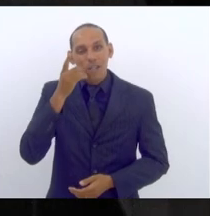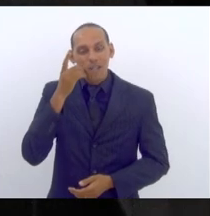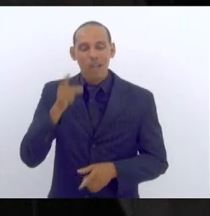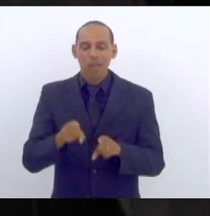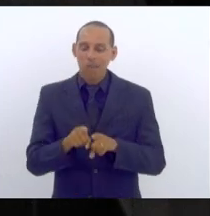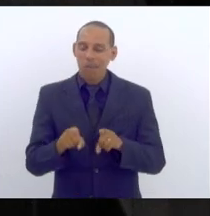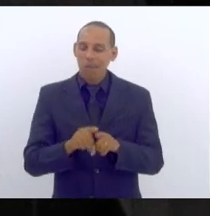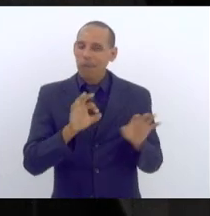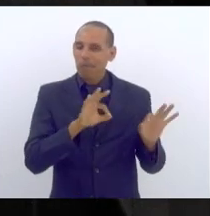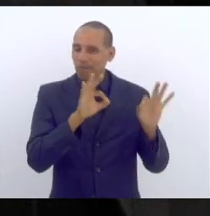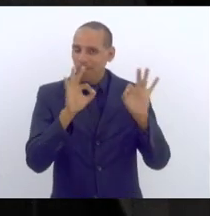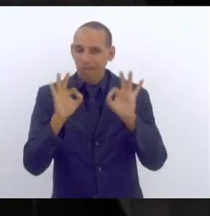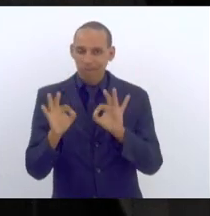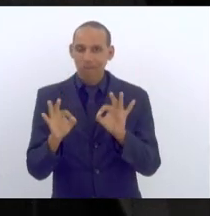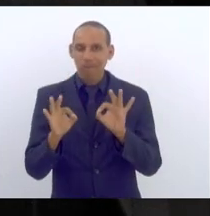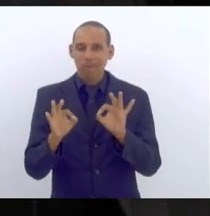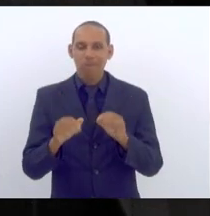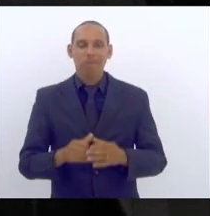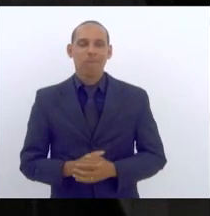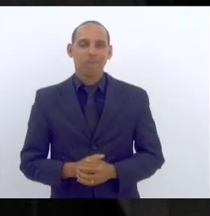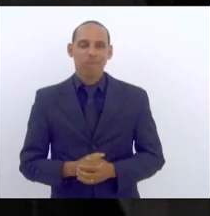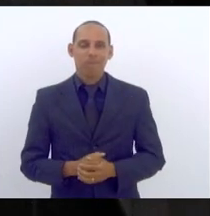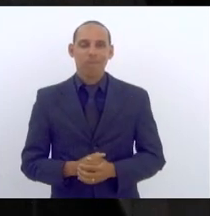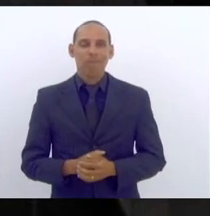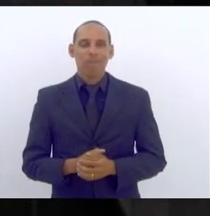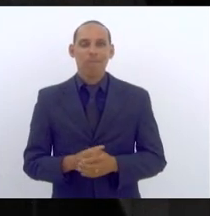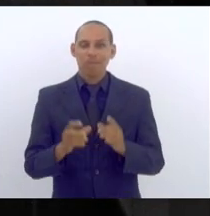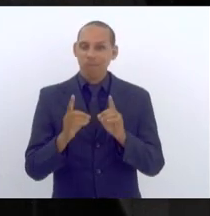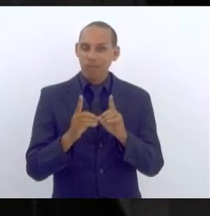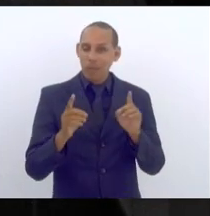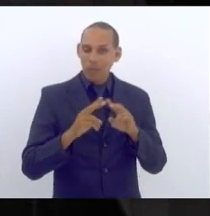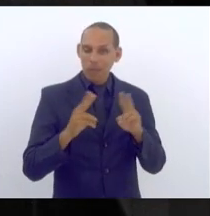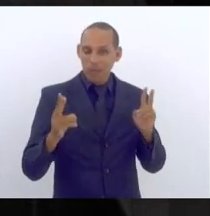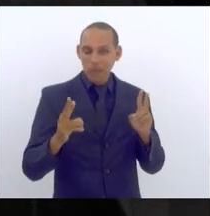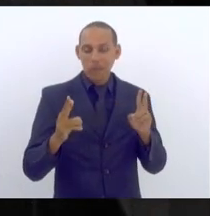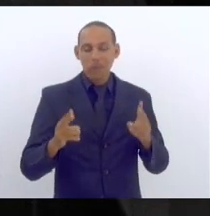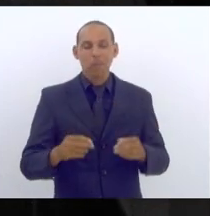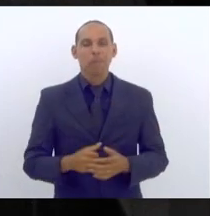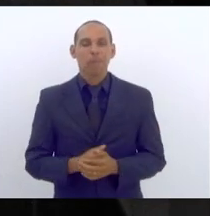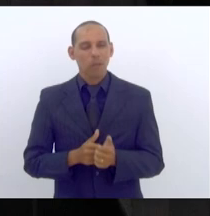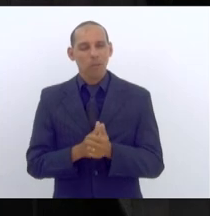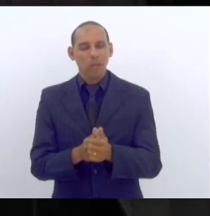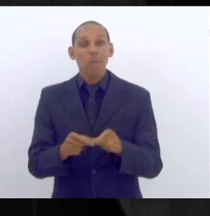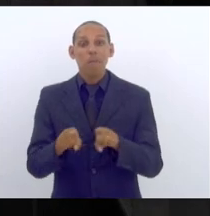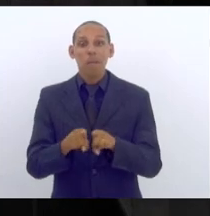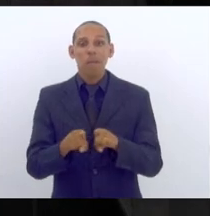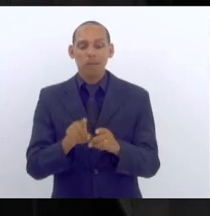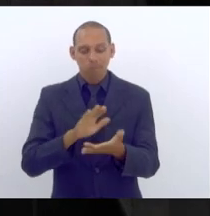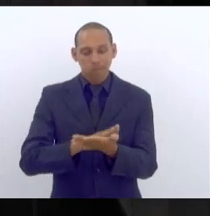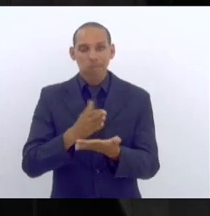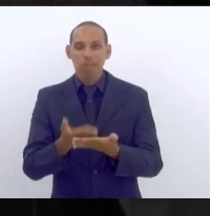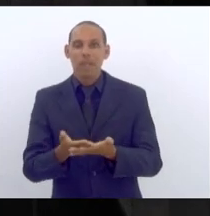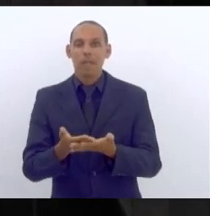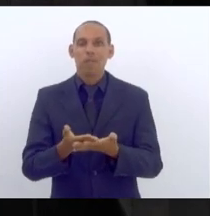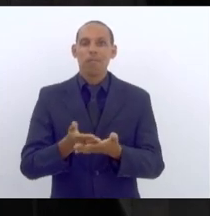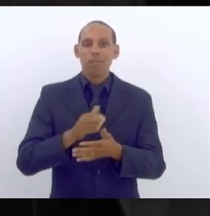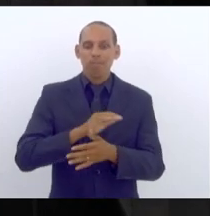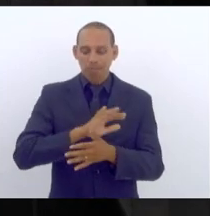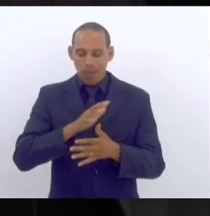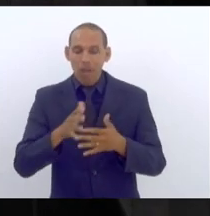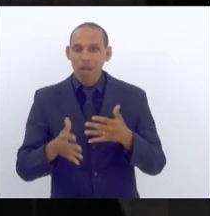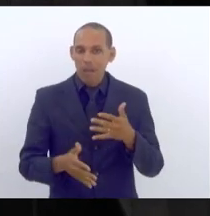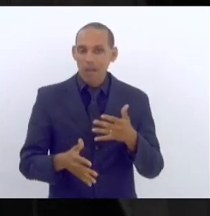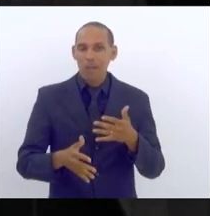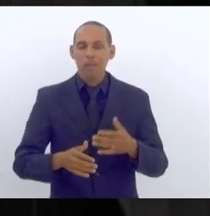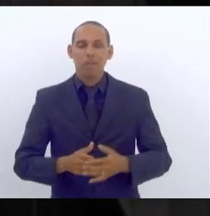nos assistem de forma remota e nos acompanham senhor intérprete da